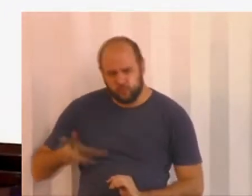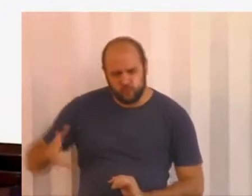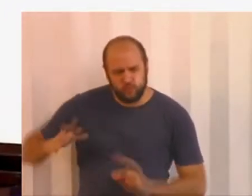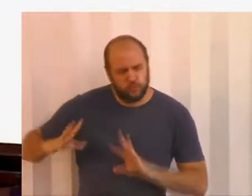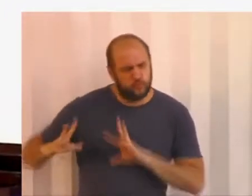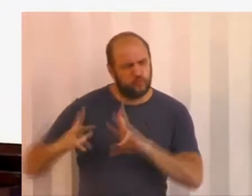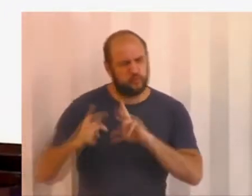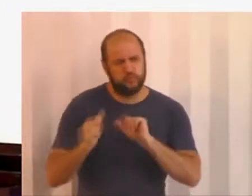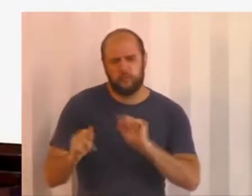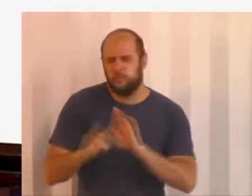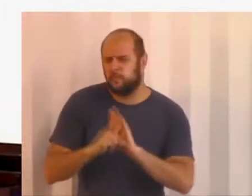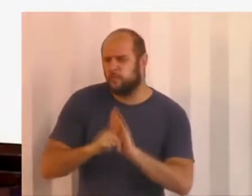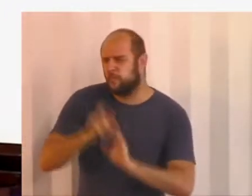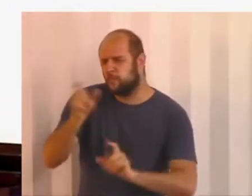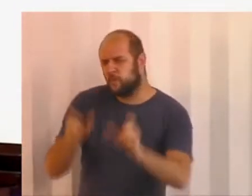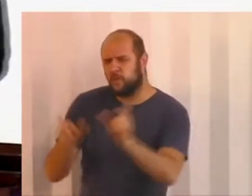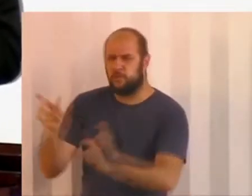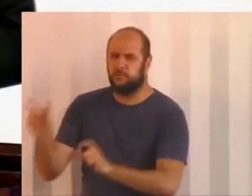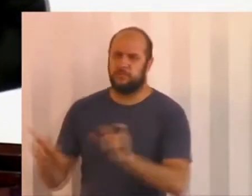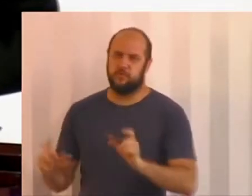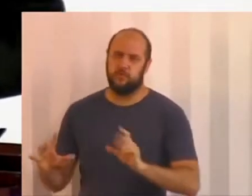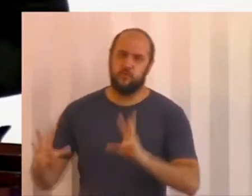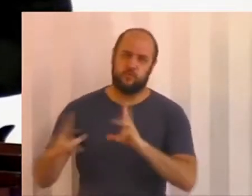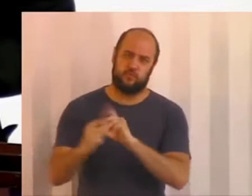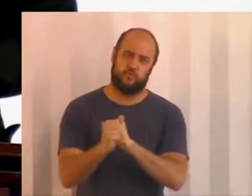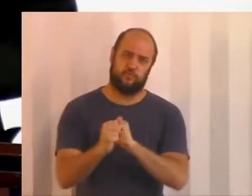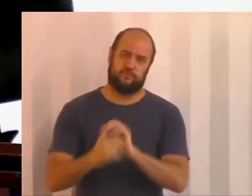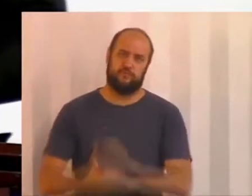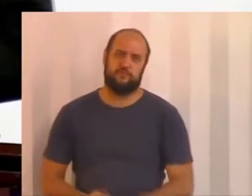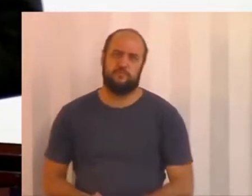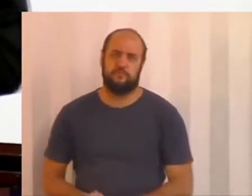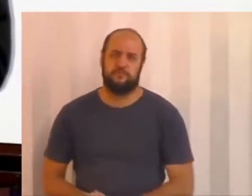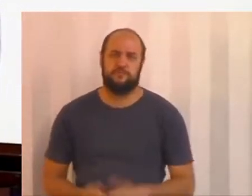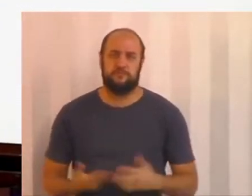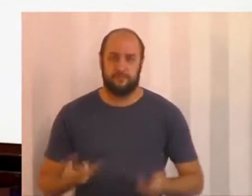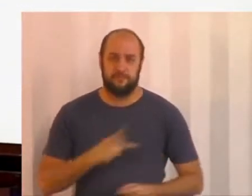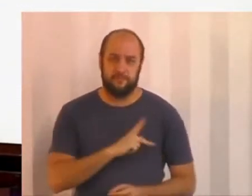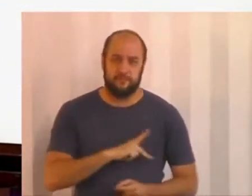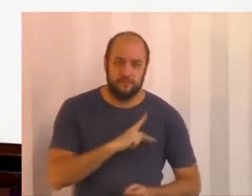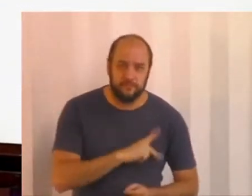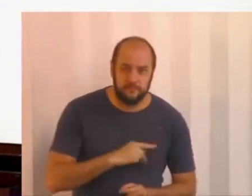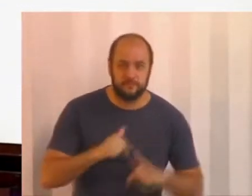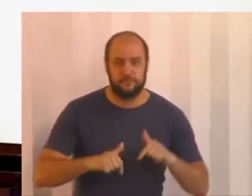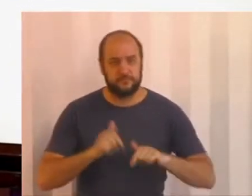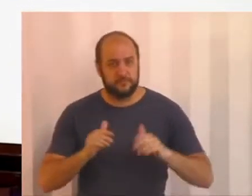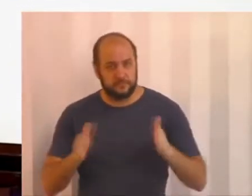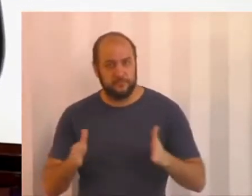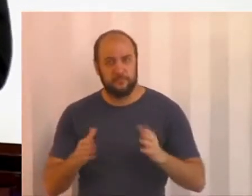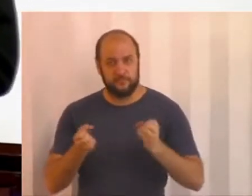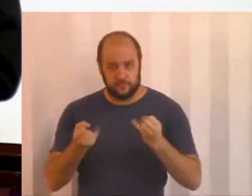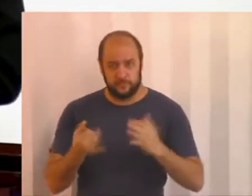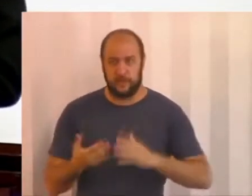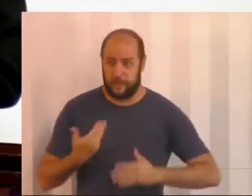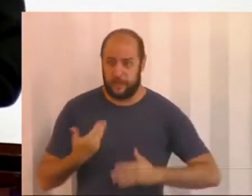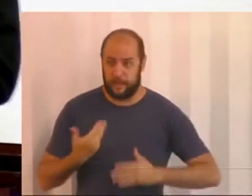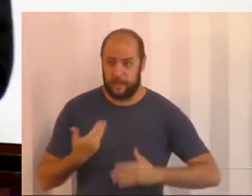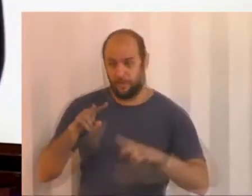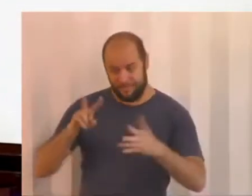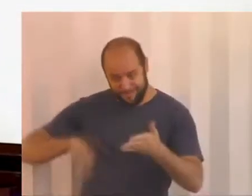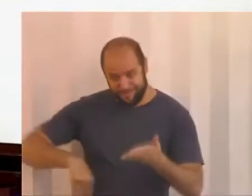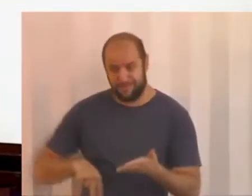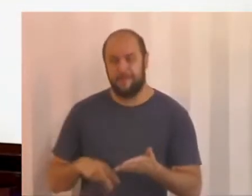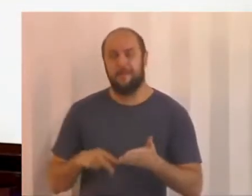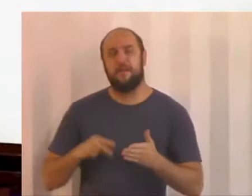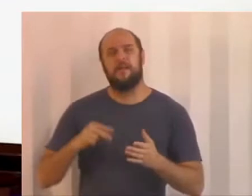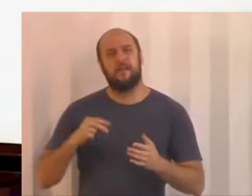qual o que é dos outros. Então essa dinâmica que Paulo está trabalhando agora, e nós vamos entender a importância